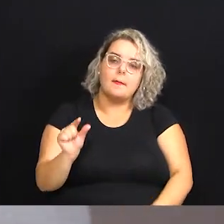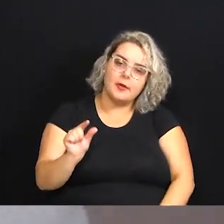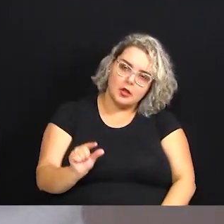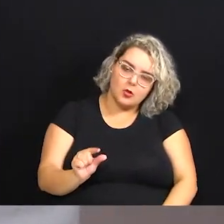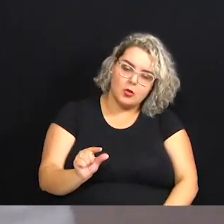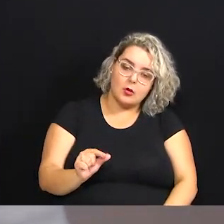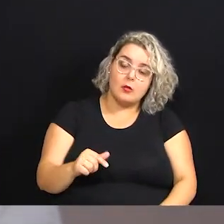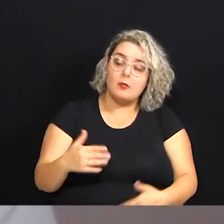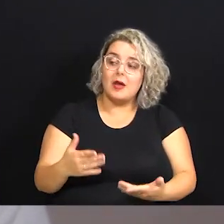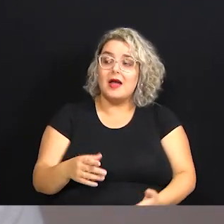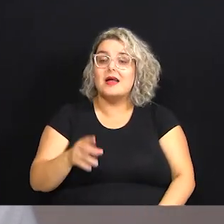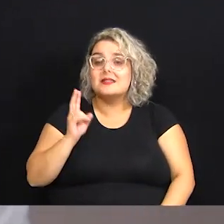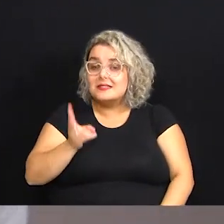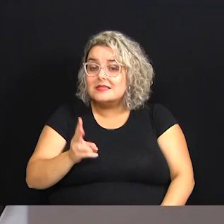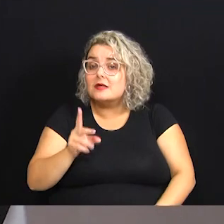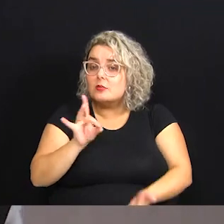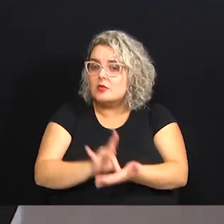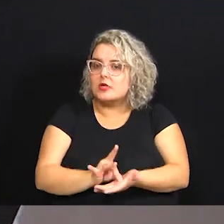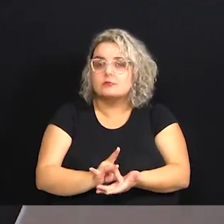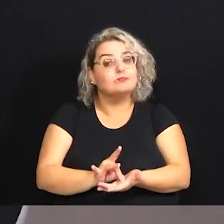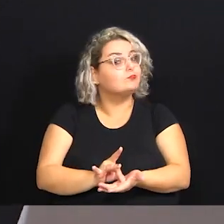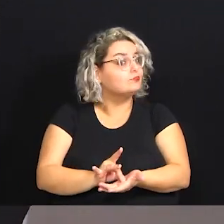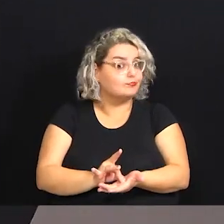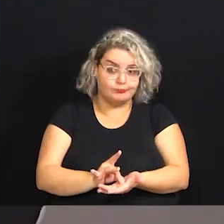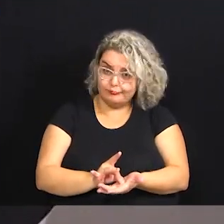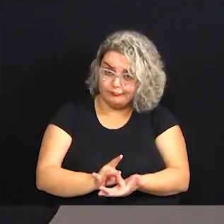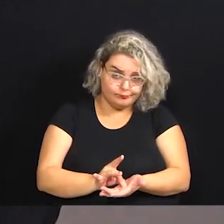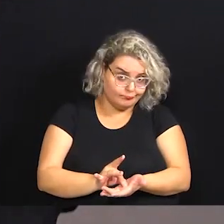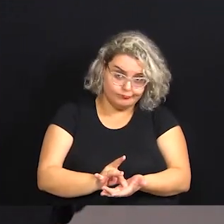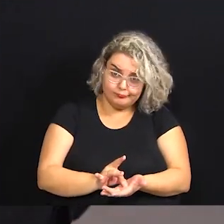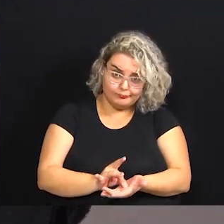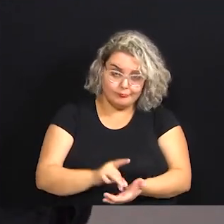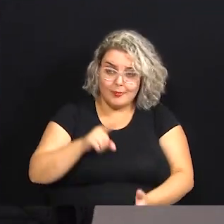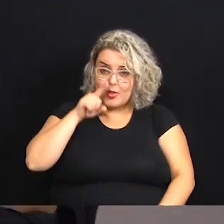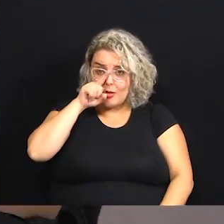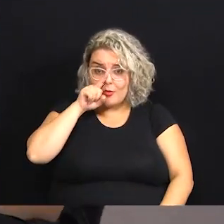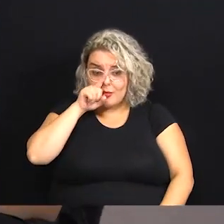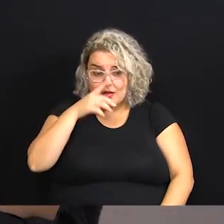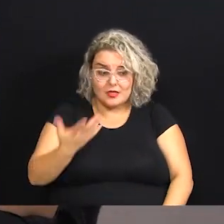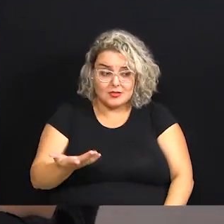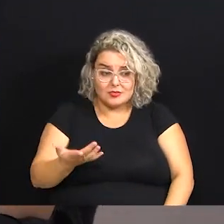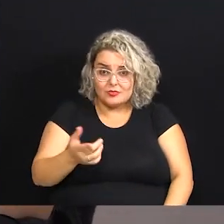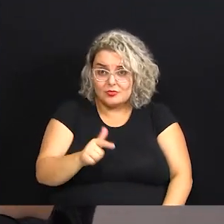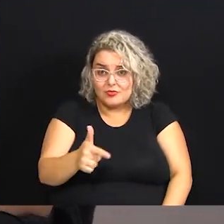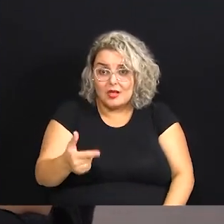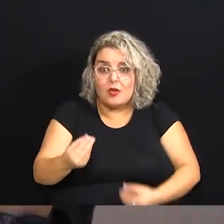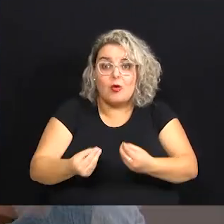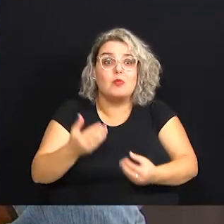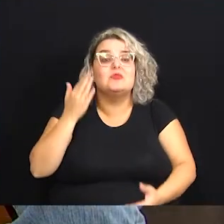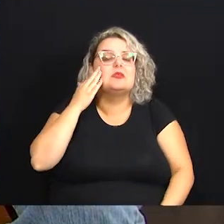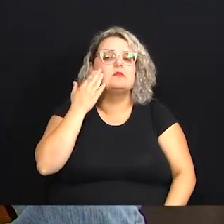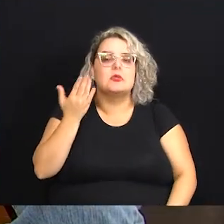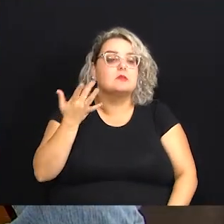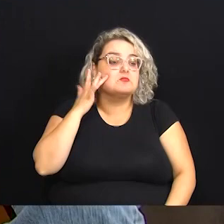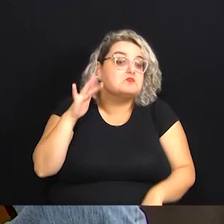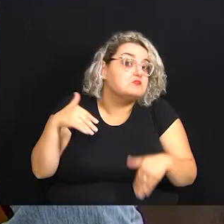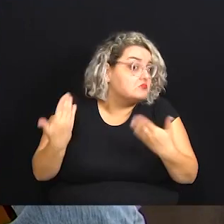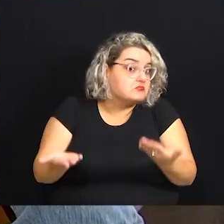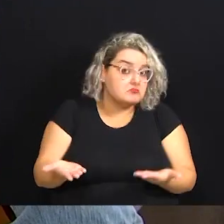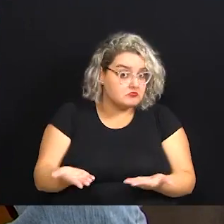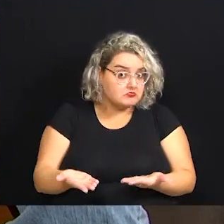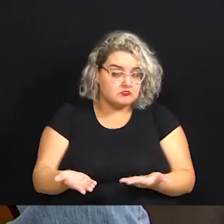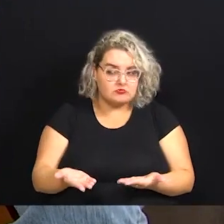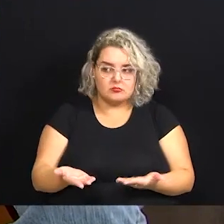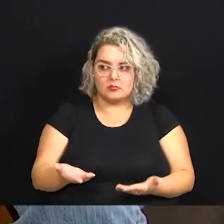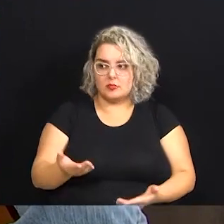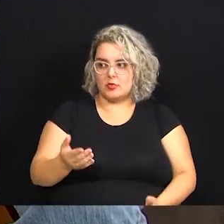menor. Mas isso é sempre uma verdade? Não, porque o risco é incerto, a gente não sabe o que vai acontecer. Uma vez